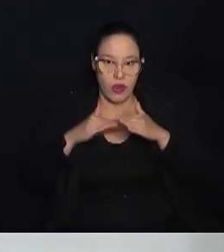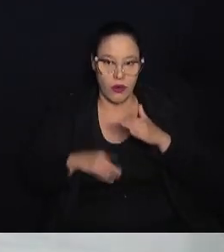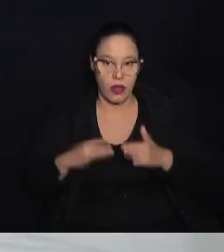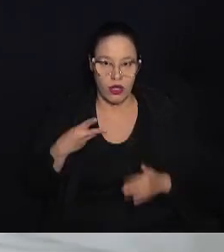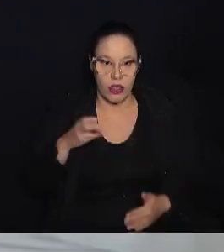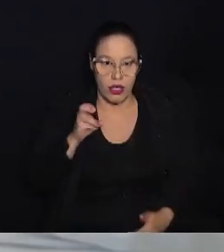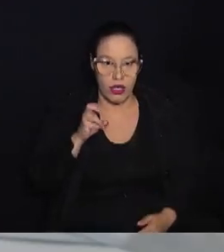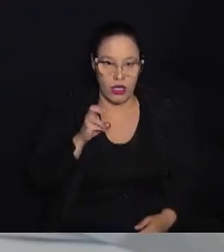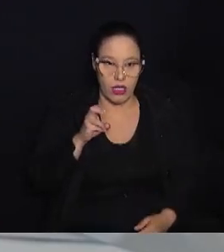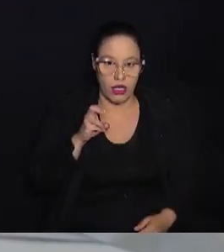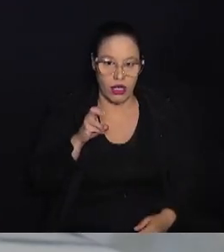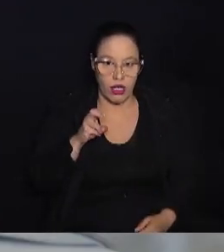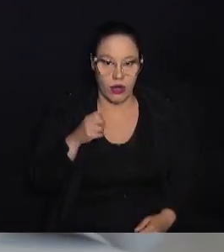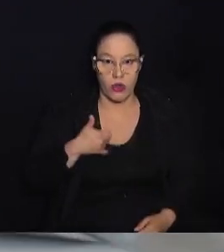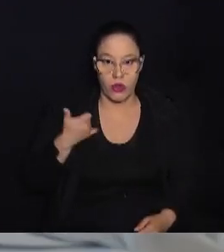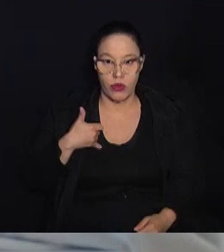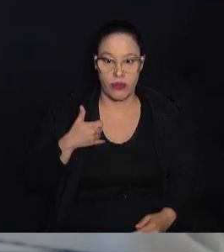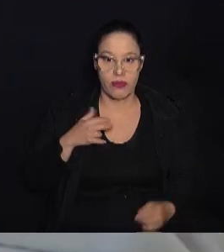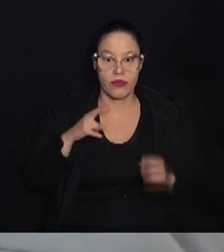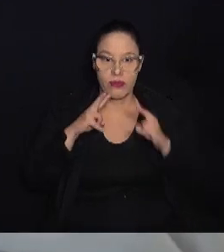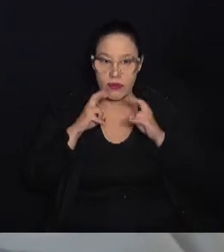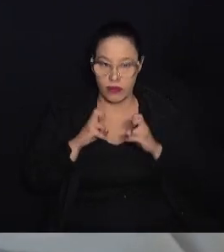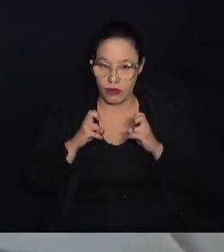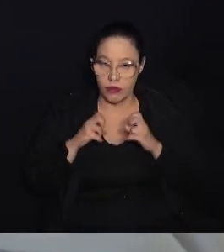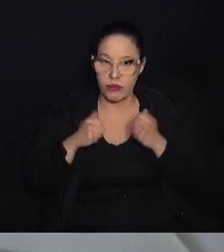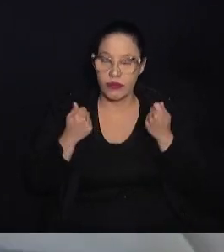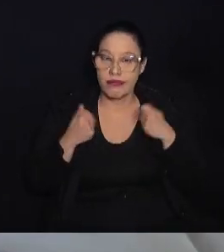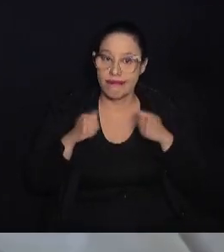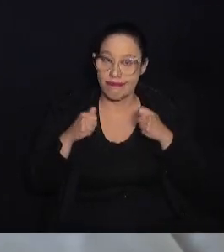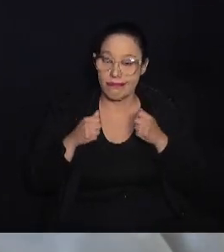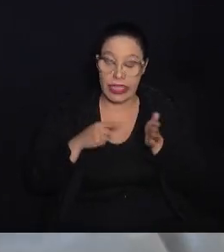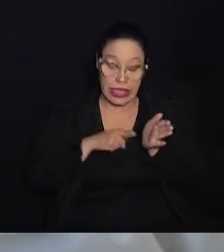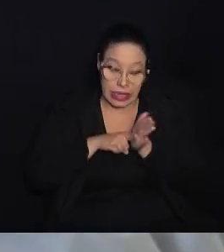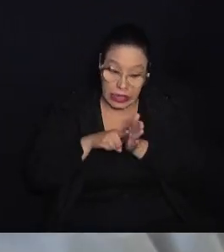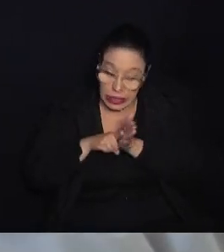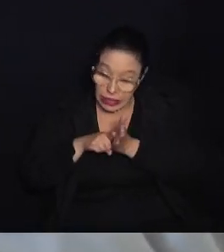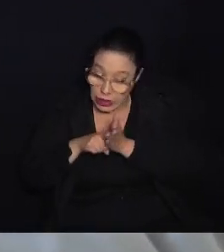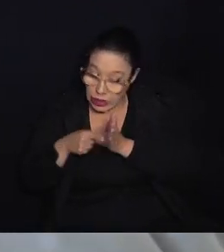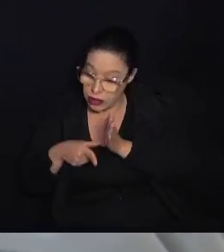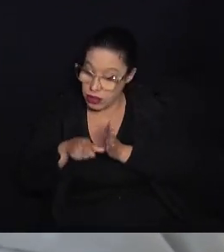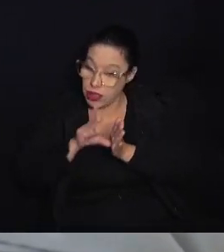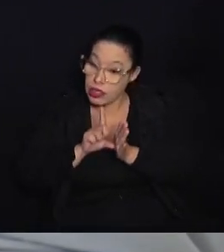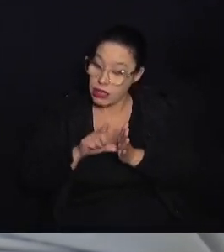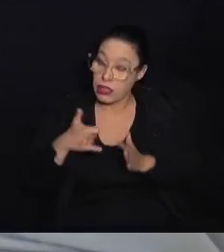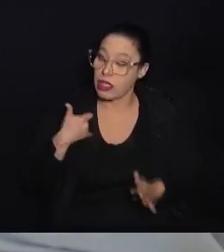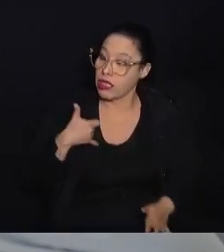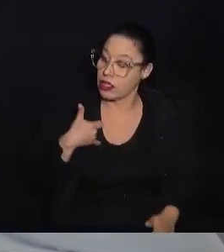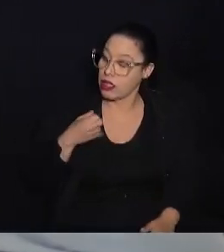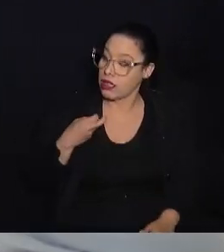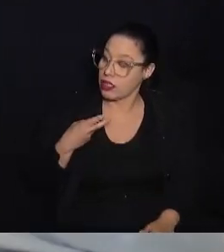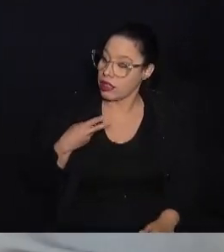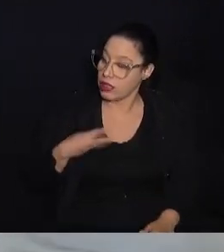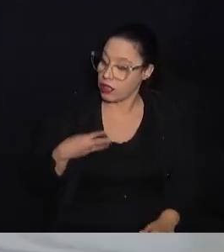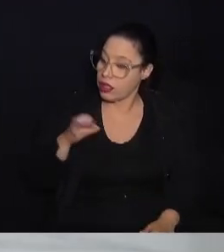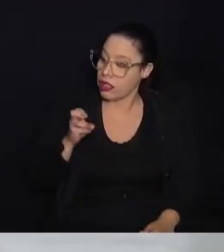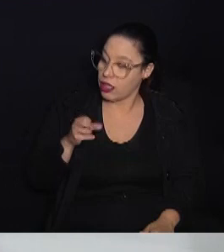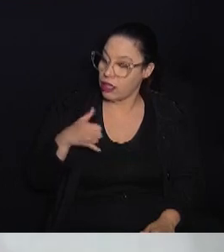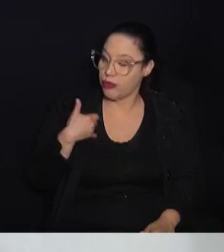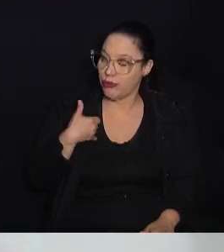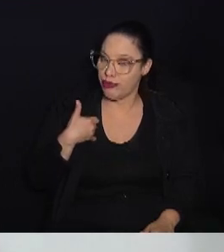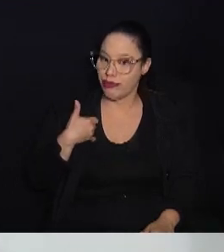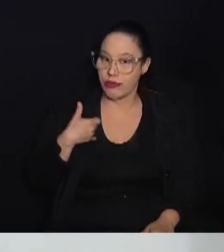de 35 anos identificarem quem precisa fazer um rastreamento antes dessa idade, 35